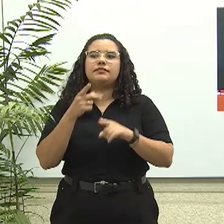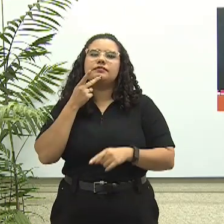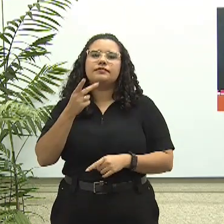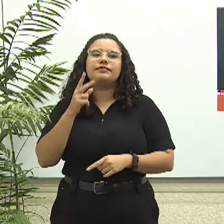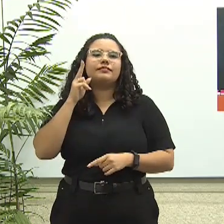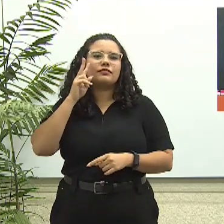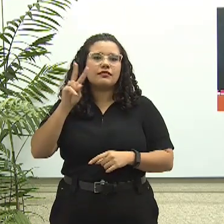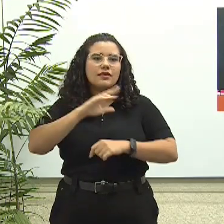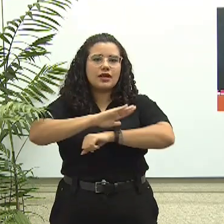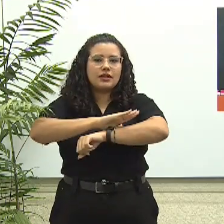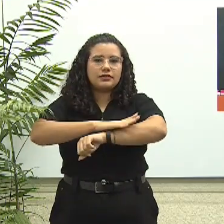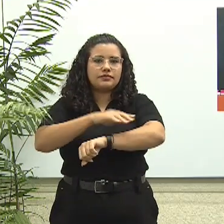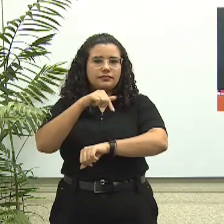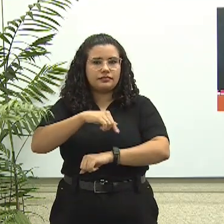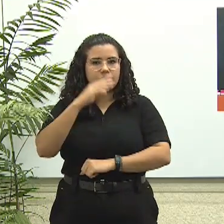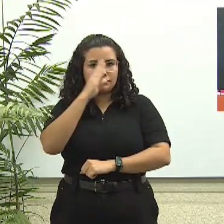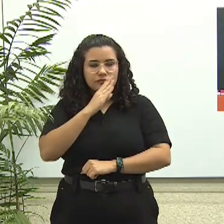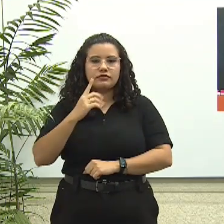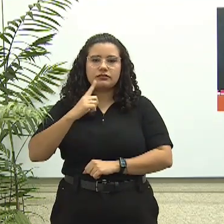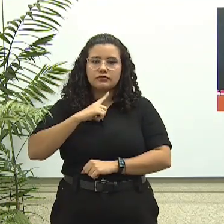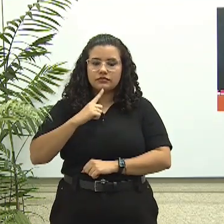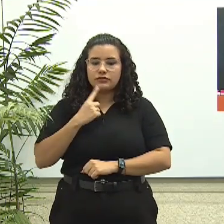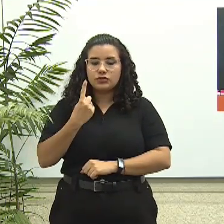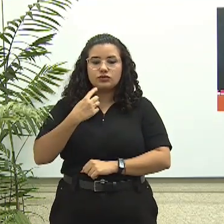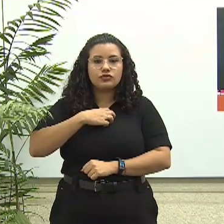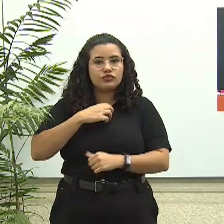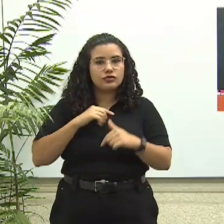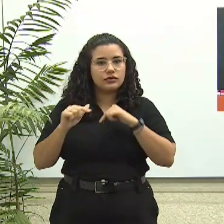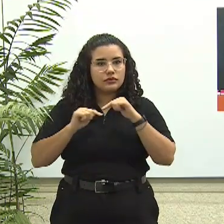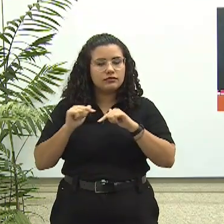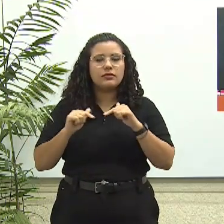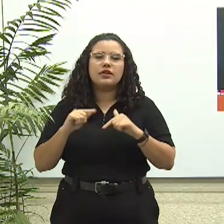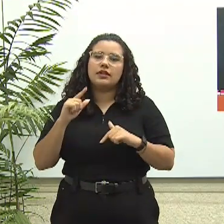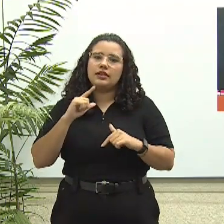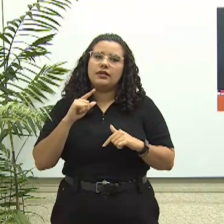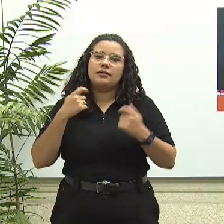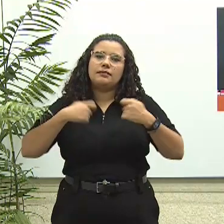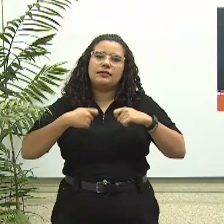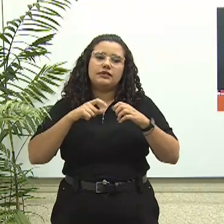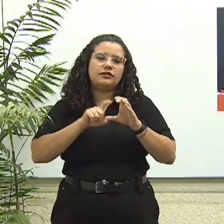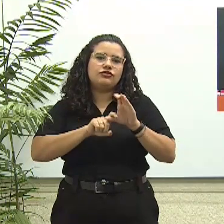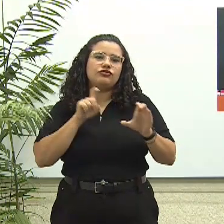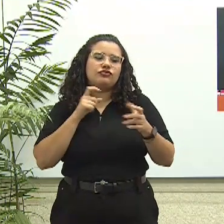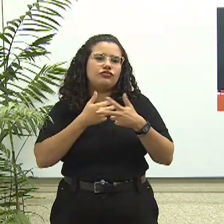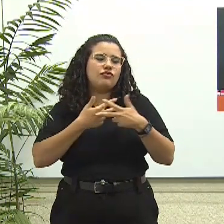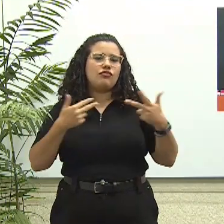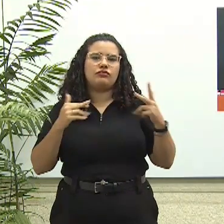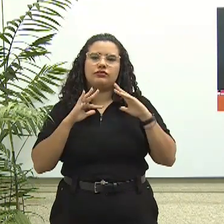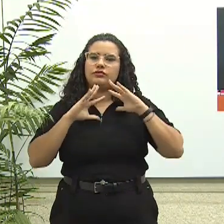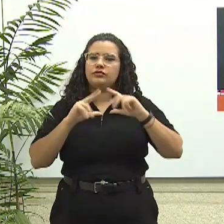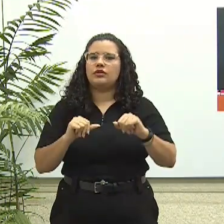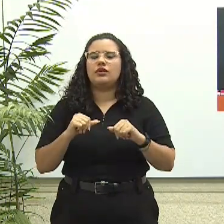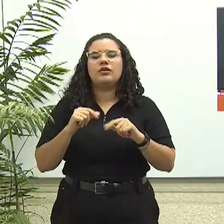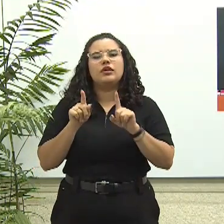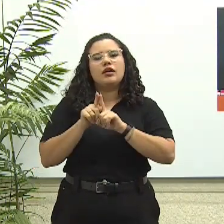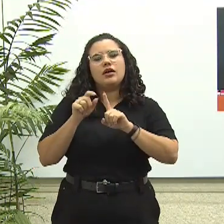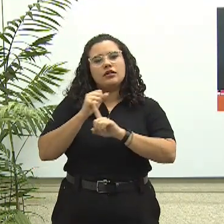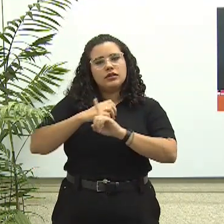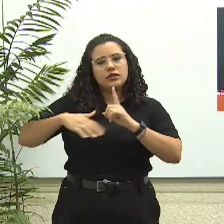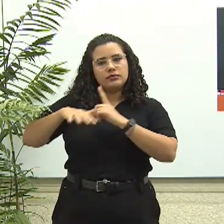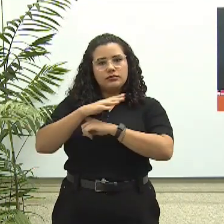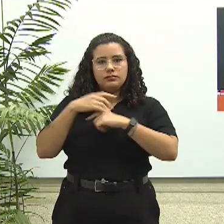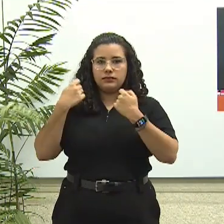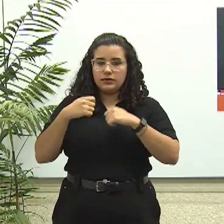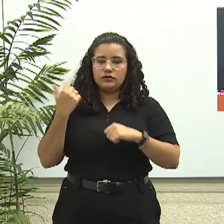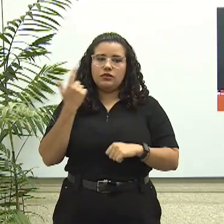pro racismo no Brasil tem uma tarefa que implica desmantelar a toda eh tem que outra sociedade para dar conta